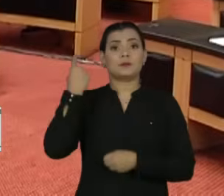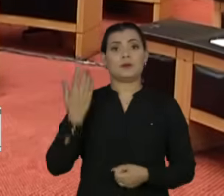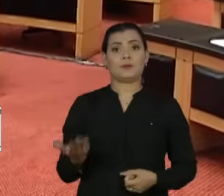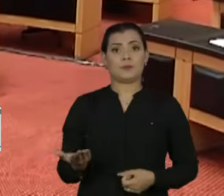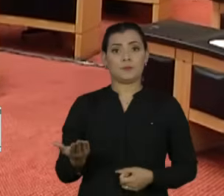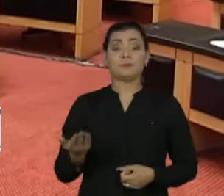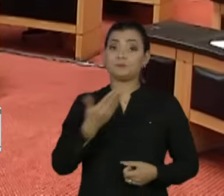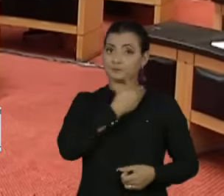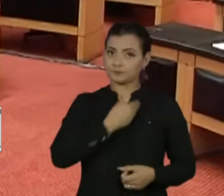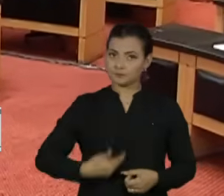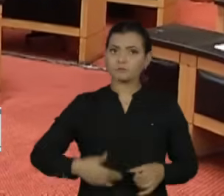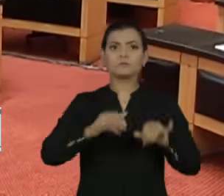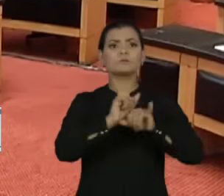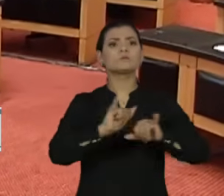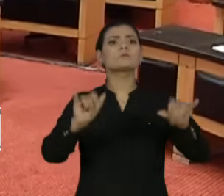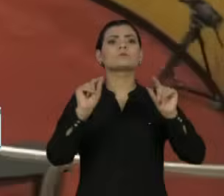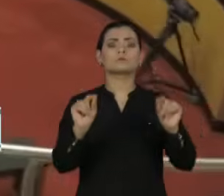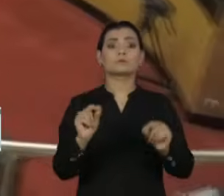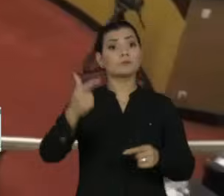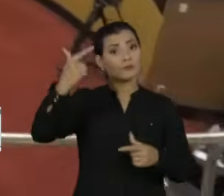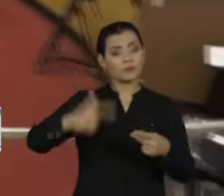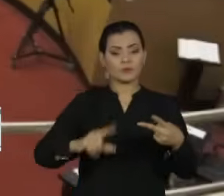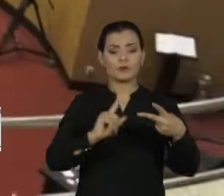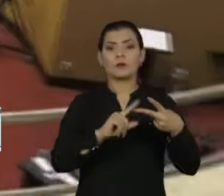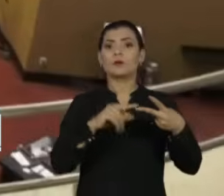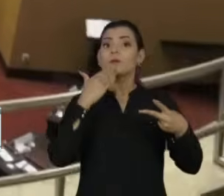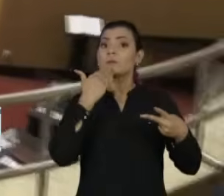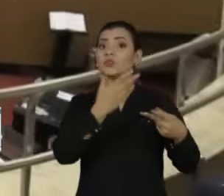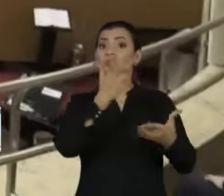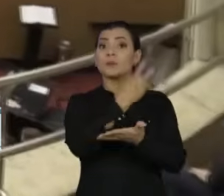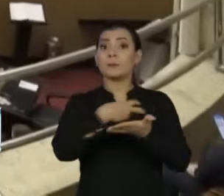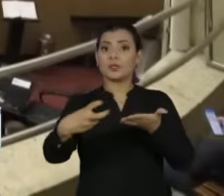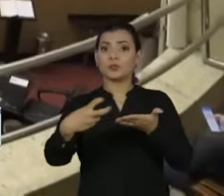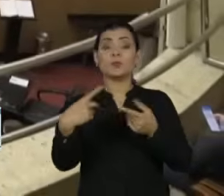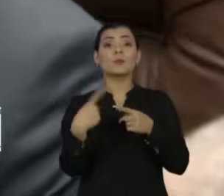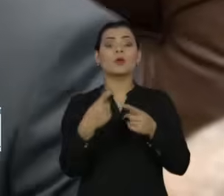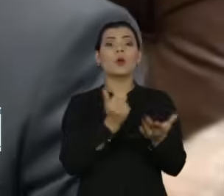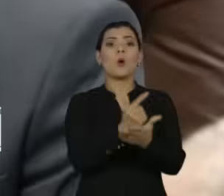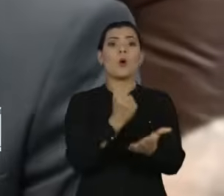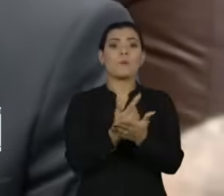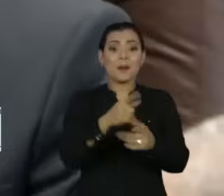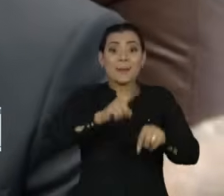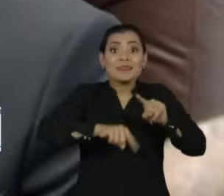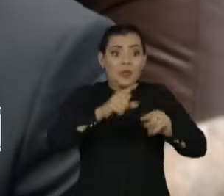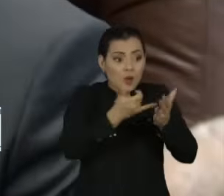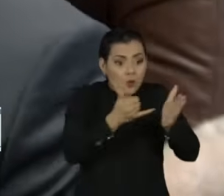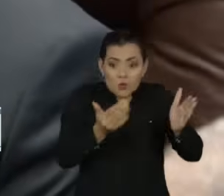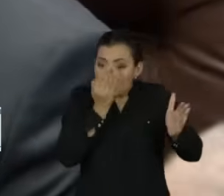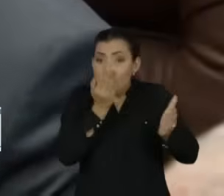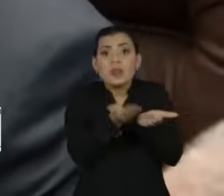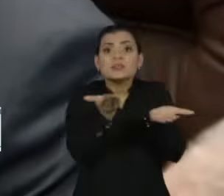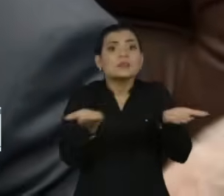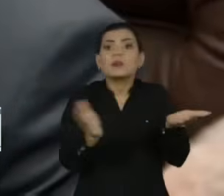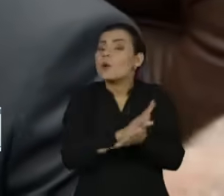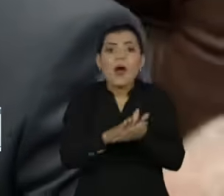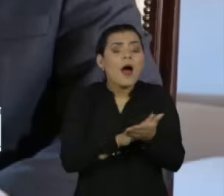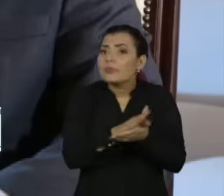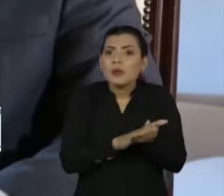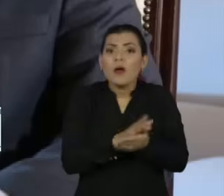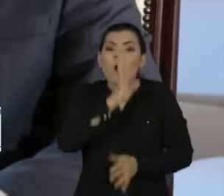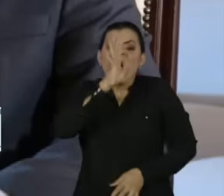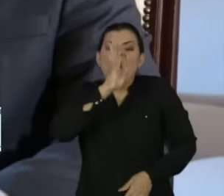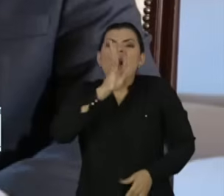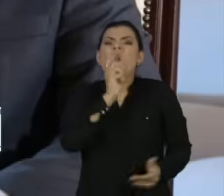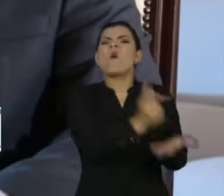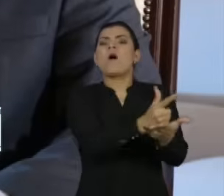O governador responde a um segundo pedido de impeachment por causa da compra de respiradores sem licitação para o combate à pandemia.